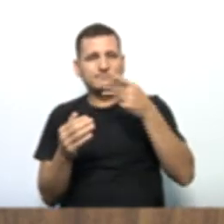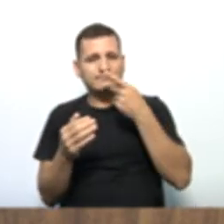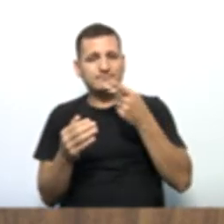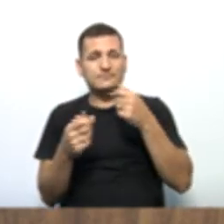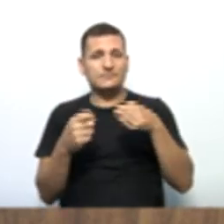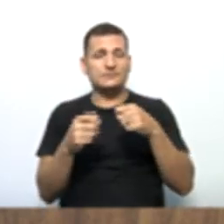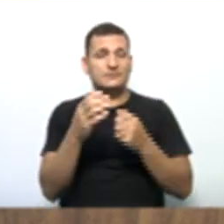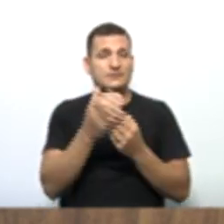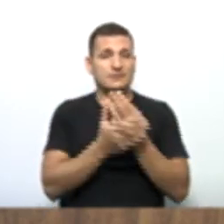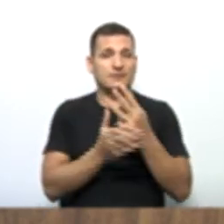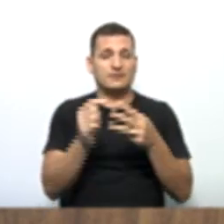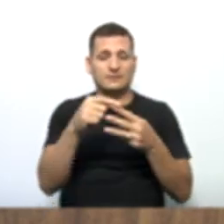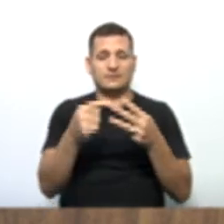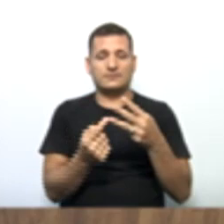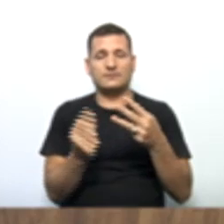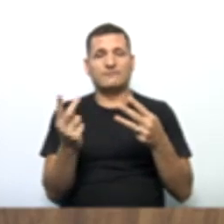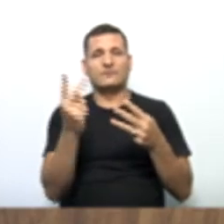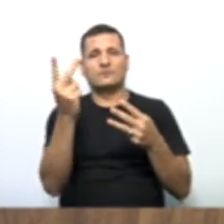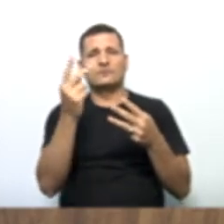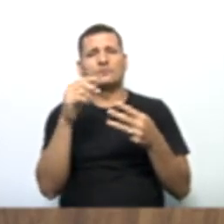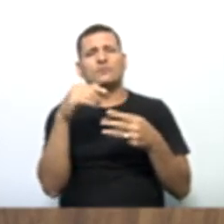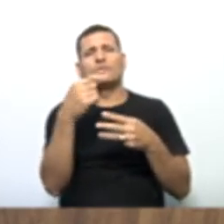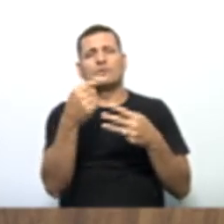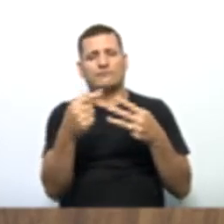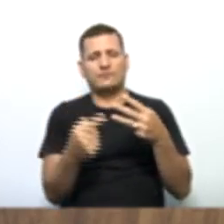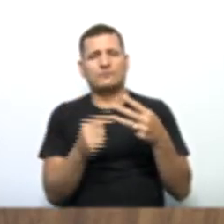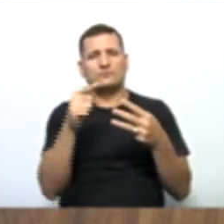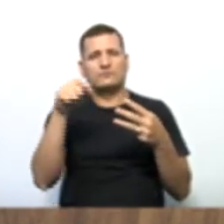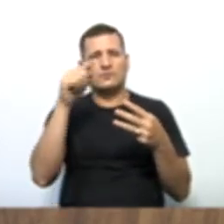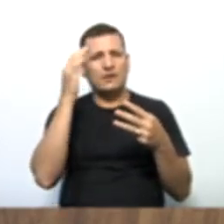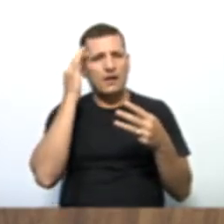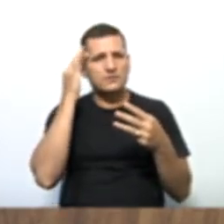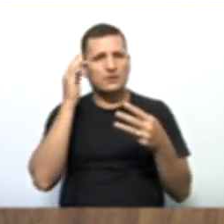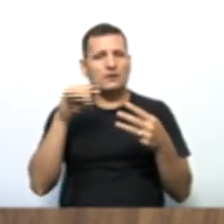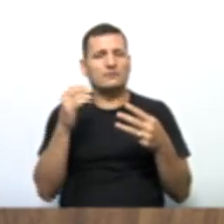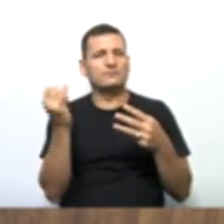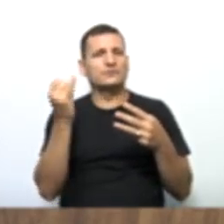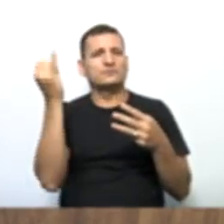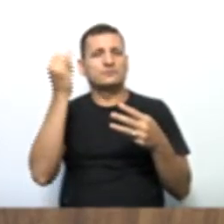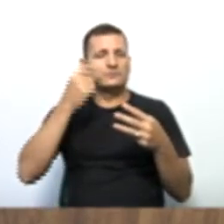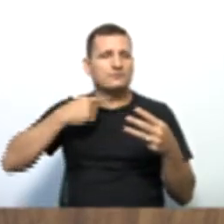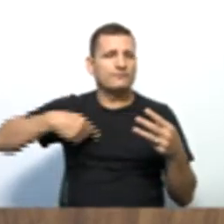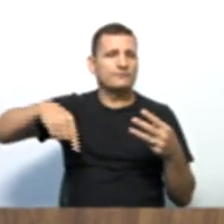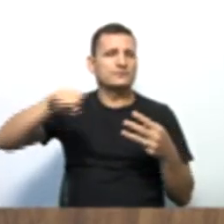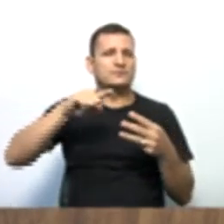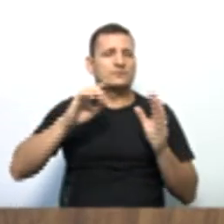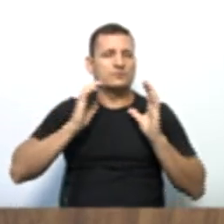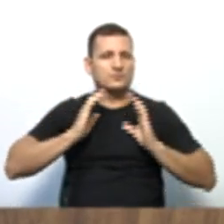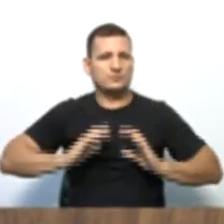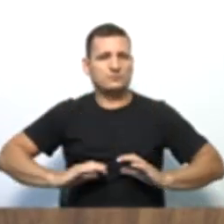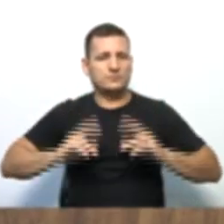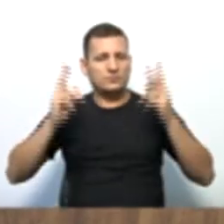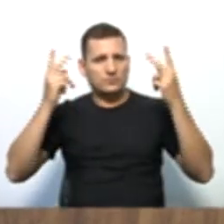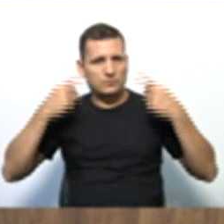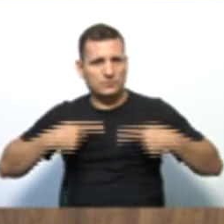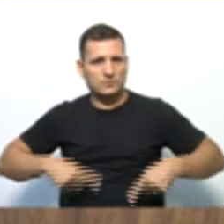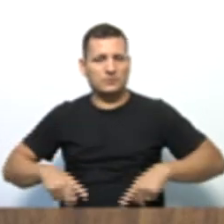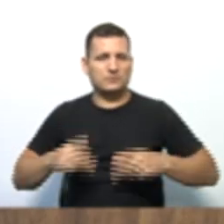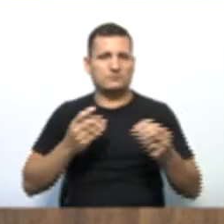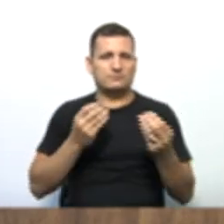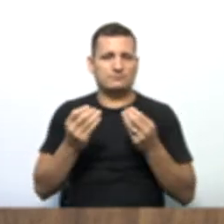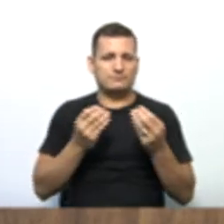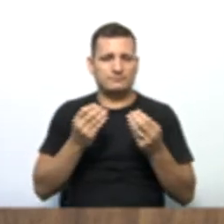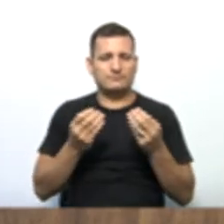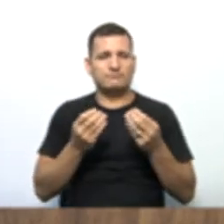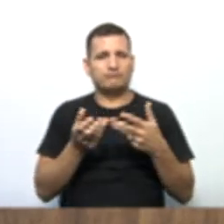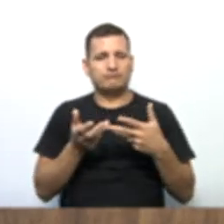criar 3 valores, que valores vocês acham que são indispensáveis para que vocês possam agir enquanto seres humanos, né? E de